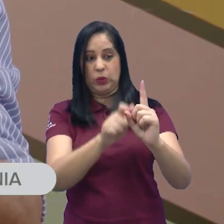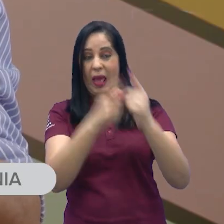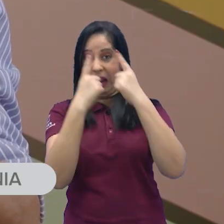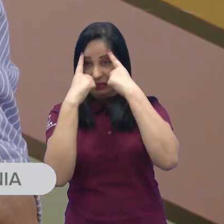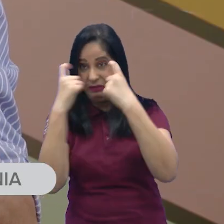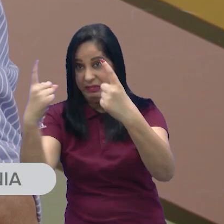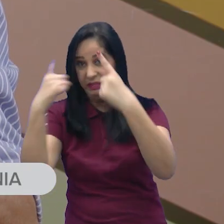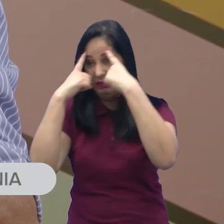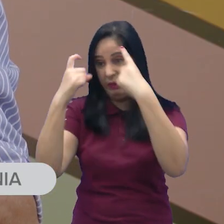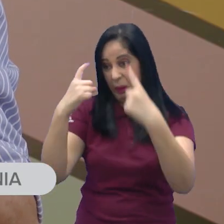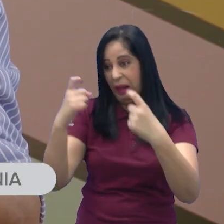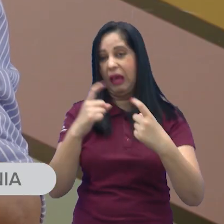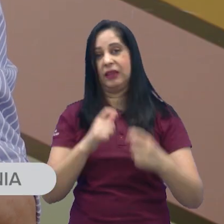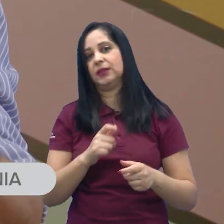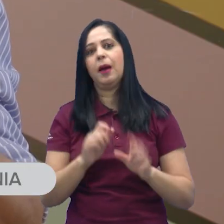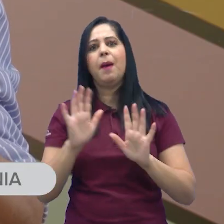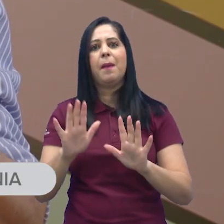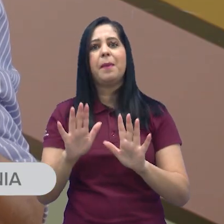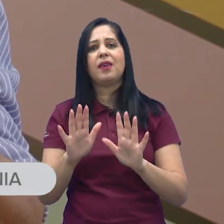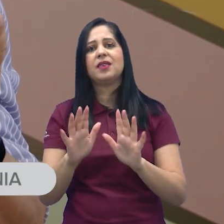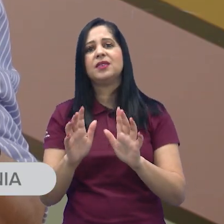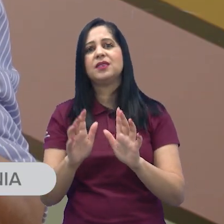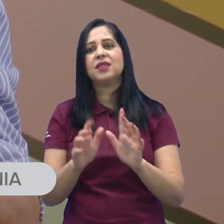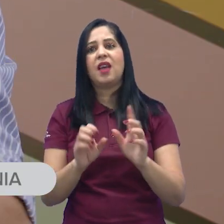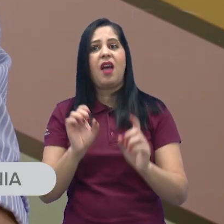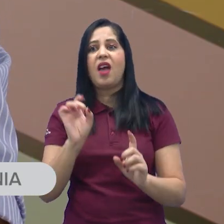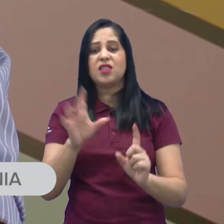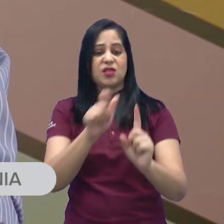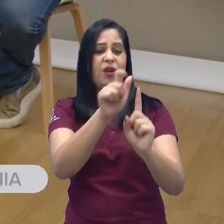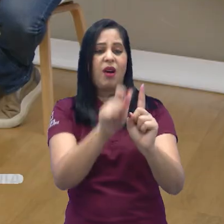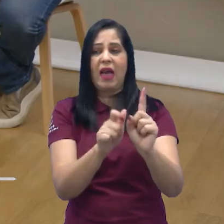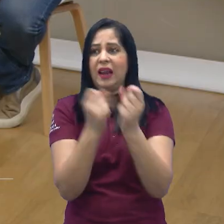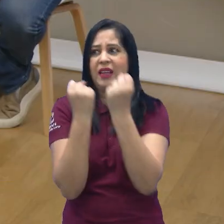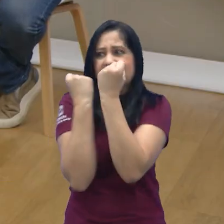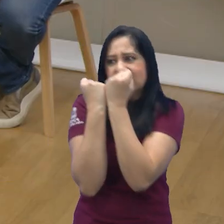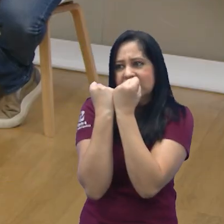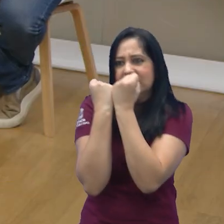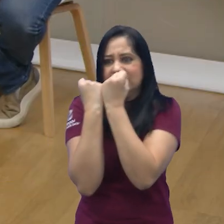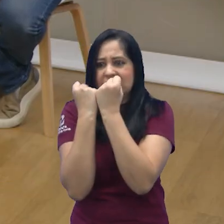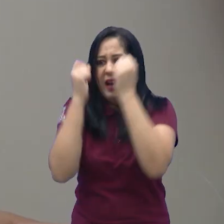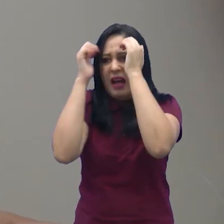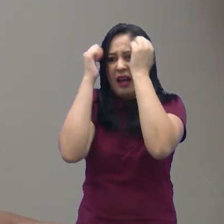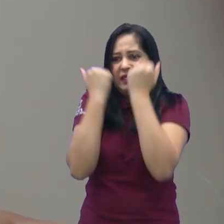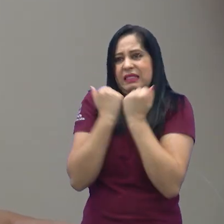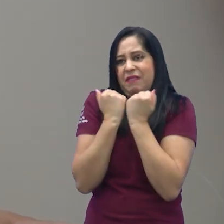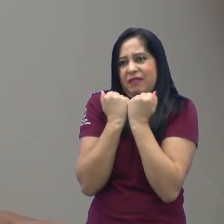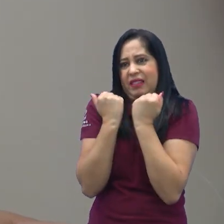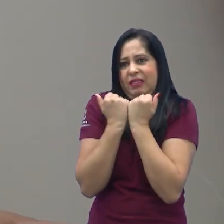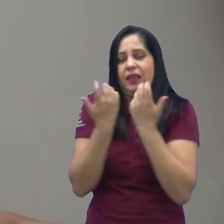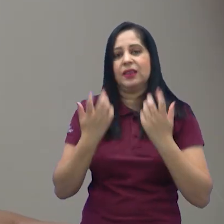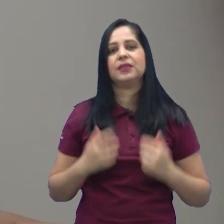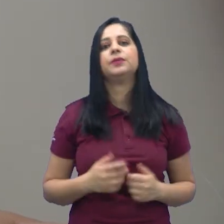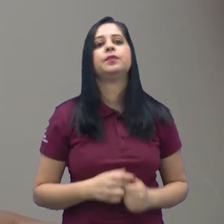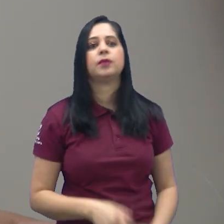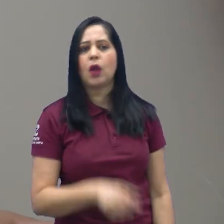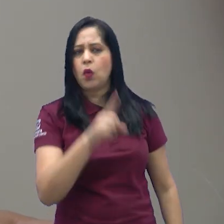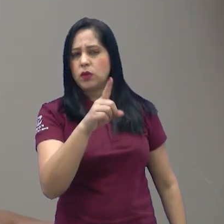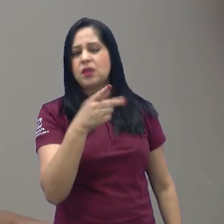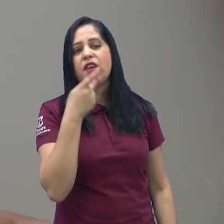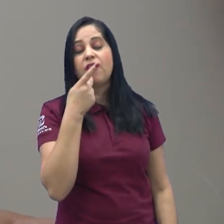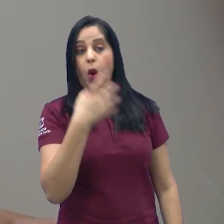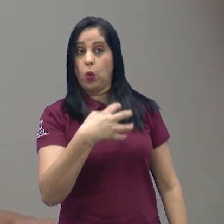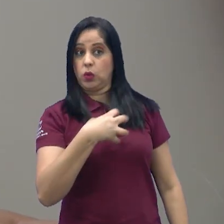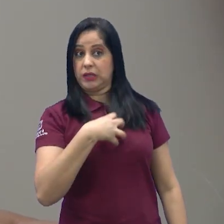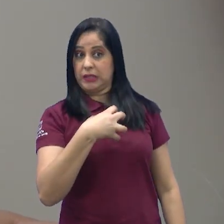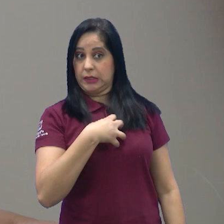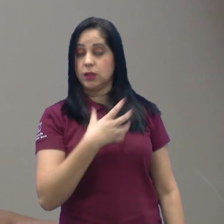maioria das vezes ela está simplesmente se defendendo. Entendi. Já que você falou desse sintoma, que é um dos sintomas nessa questão,